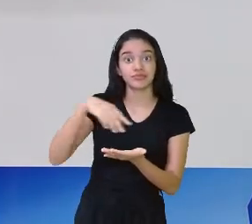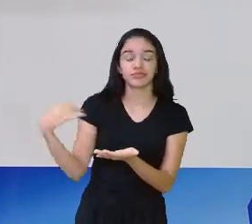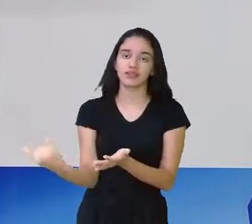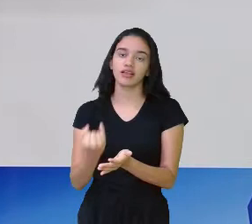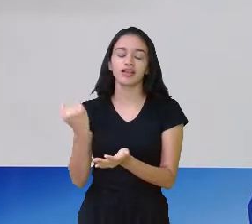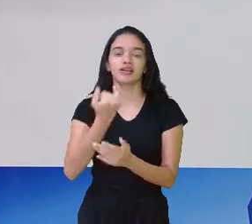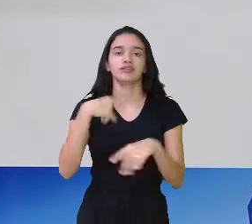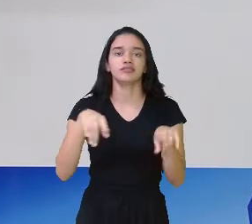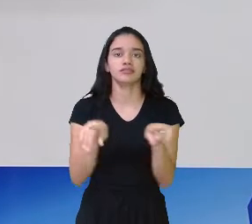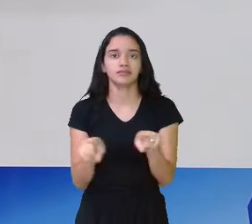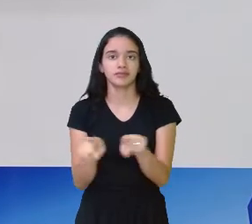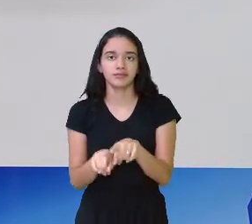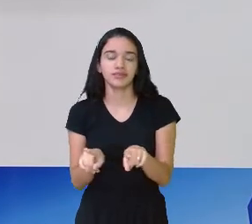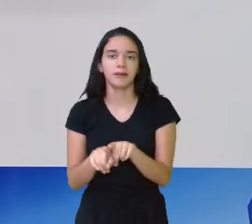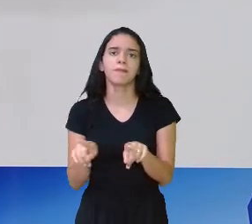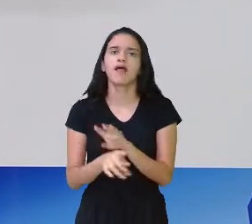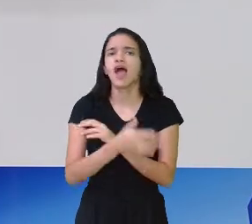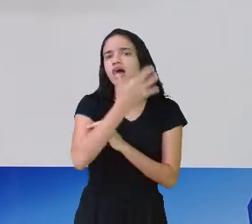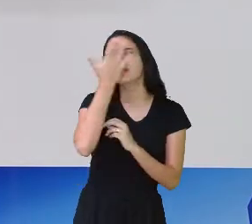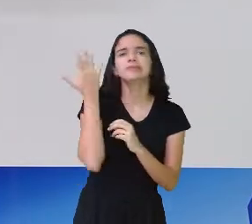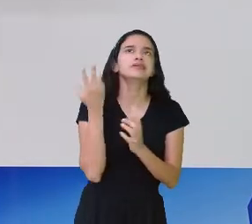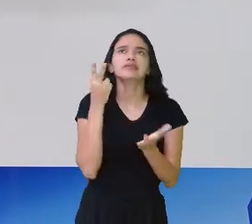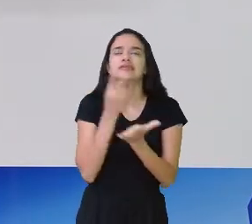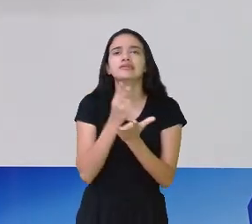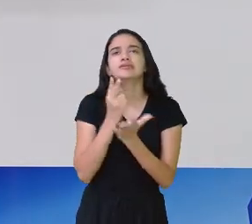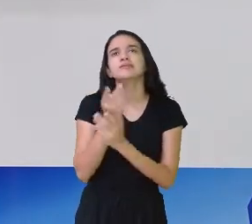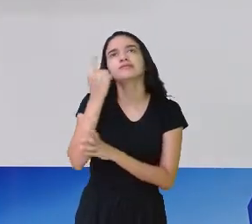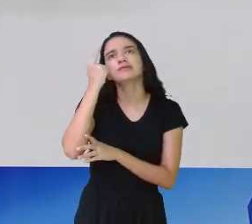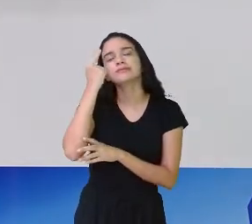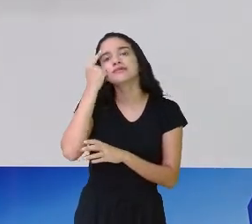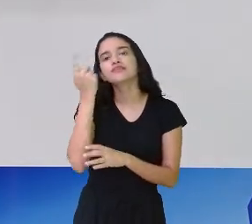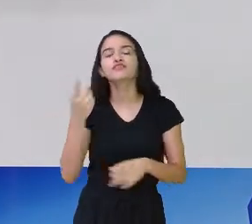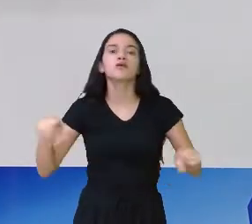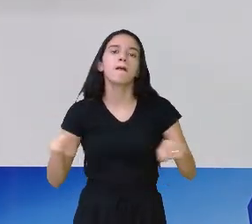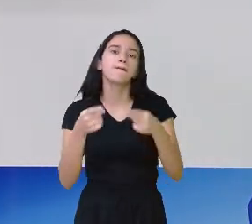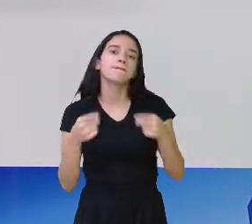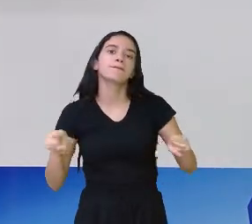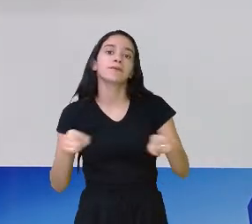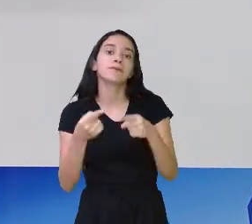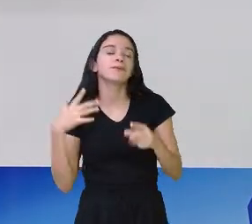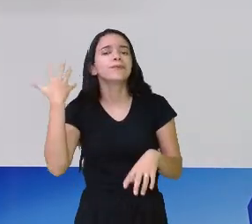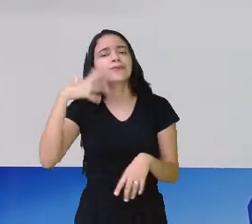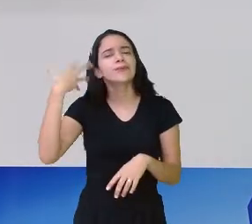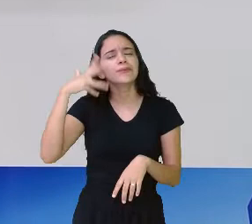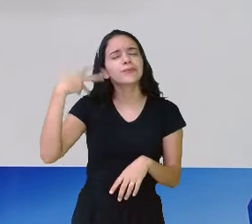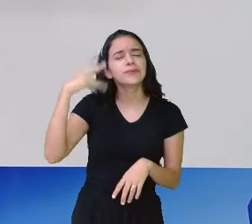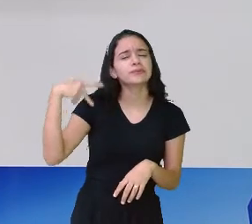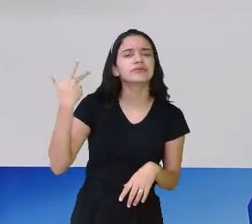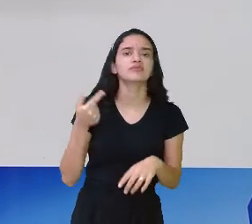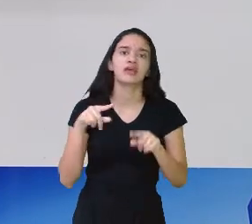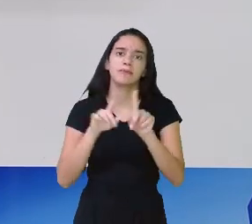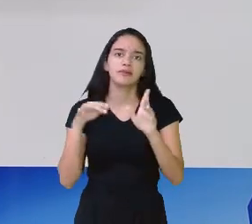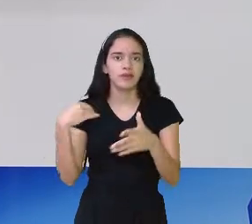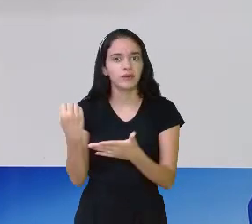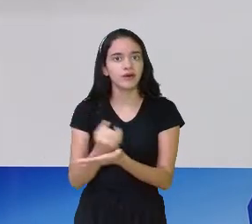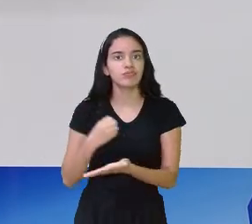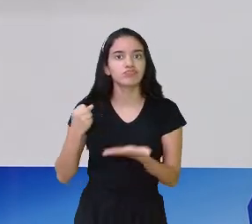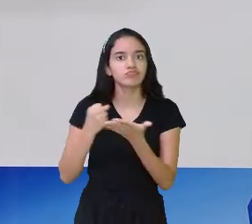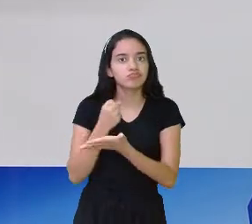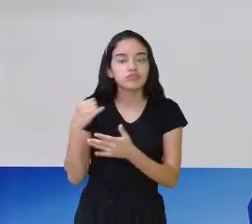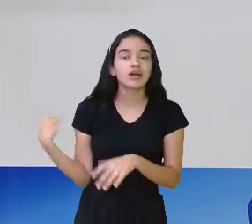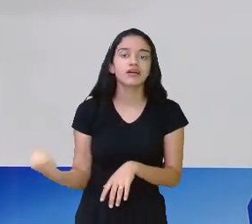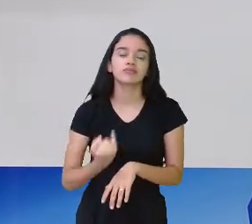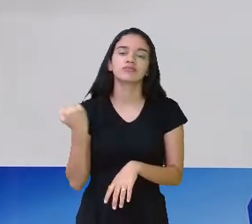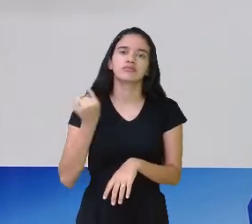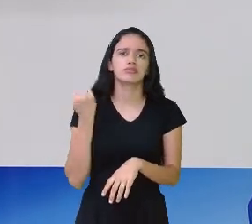fundamentais, né? Que as pessoas sempre pensam em dança, pensam em música. Mas a música não é um elemento fundamental da dança, porque a